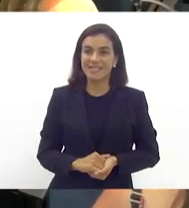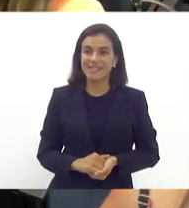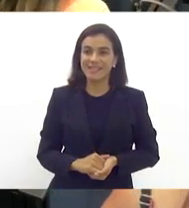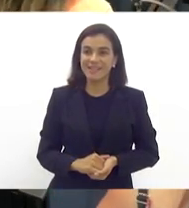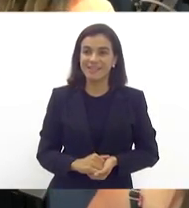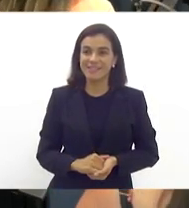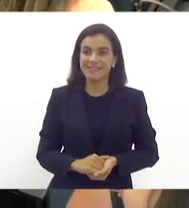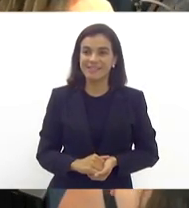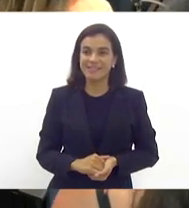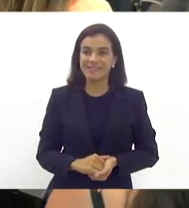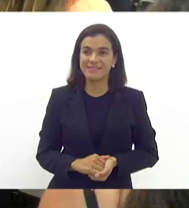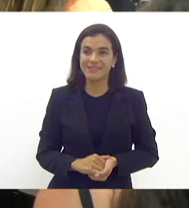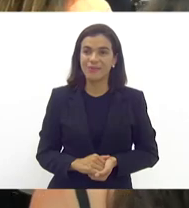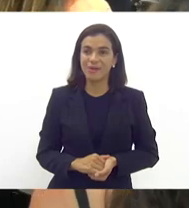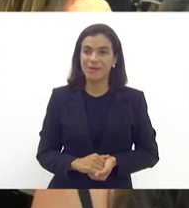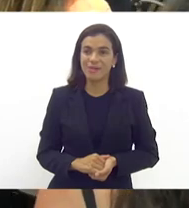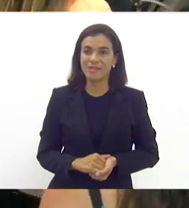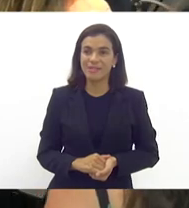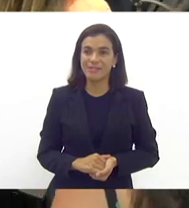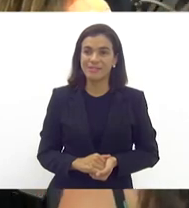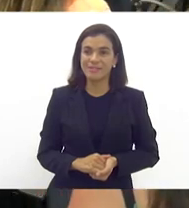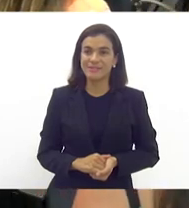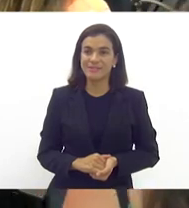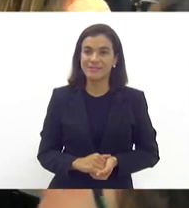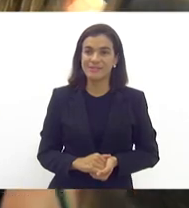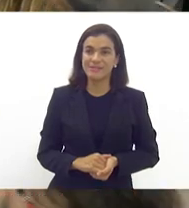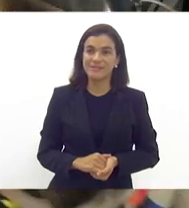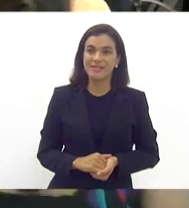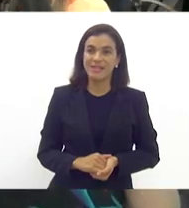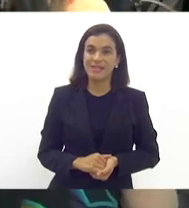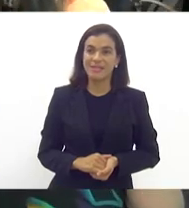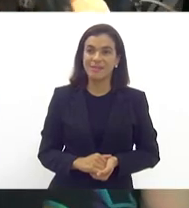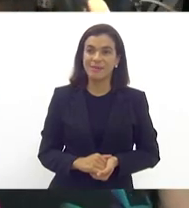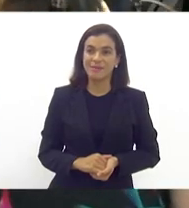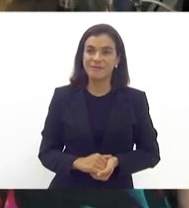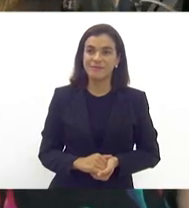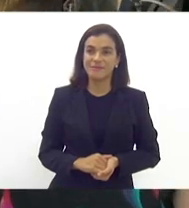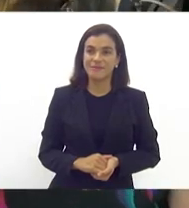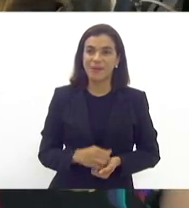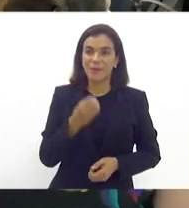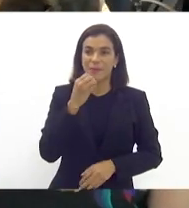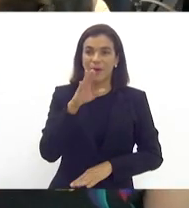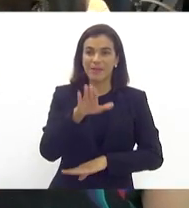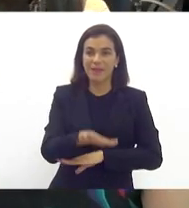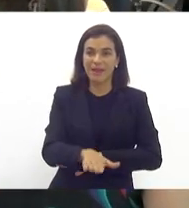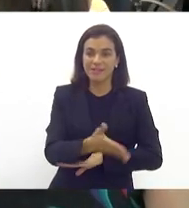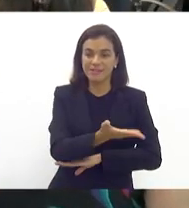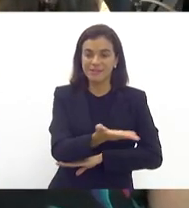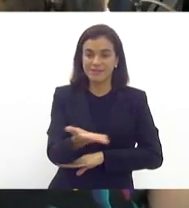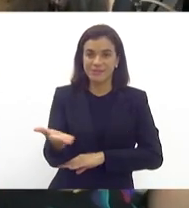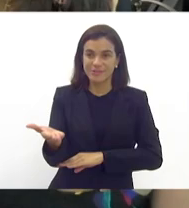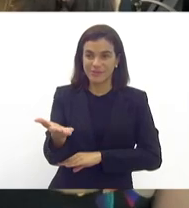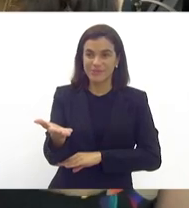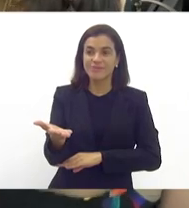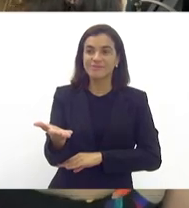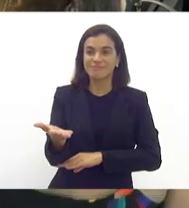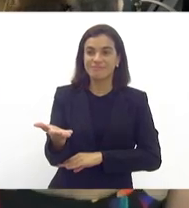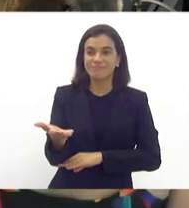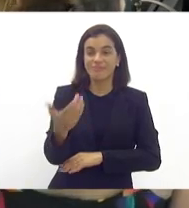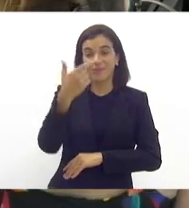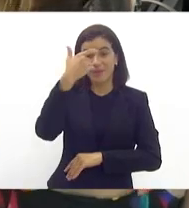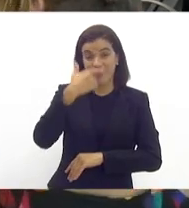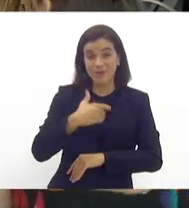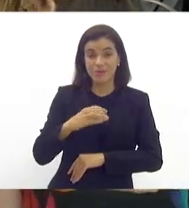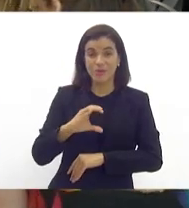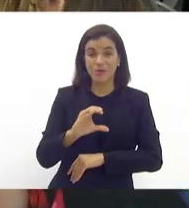Bom dia a todos já Boa tarde então boa tarde a todos eh eu sou